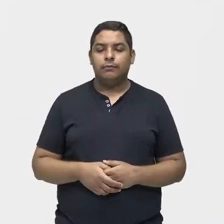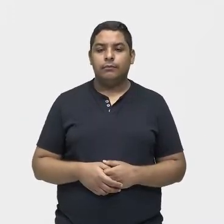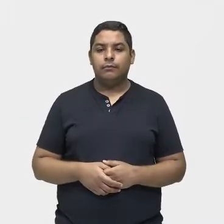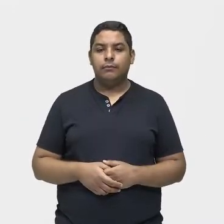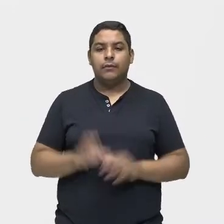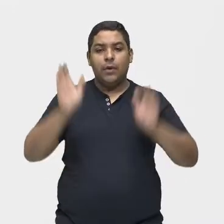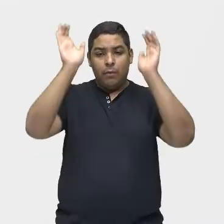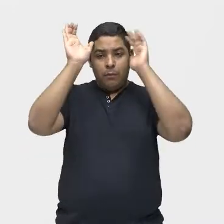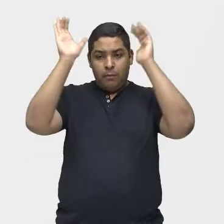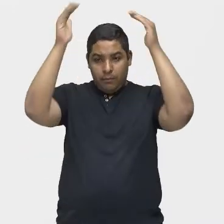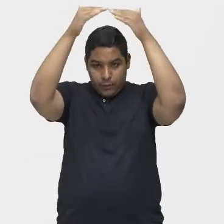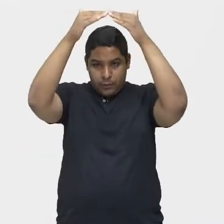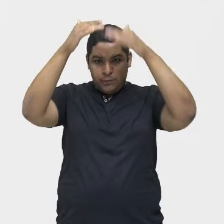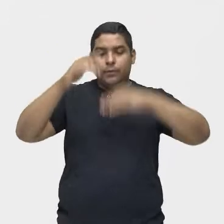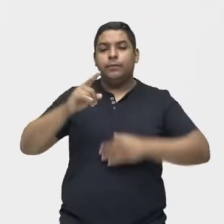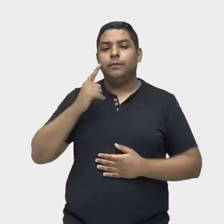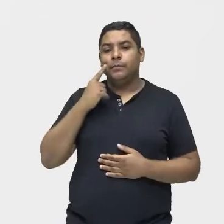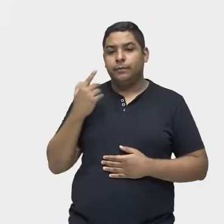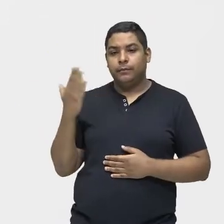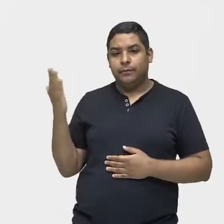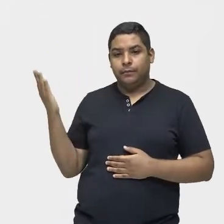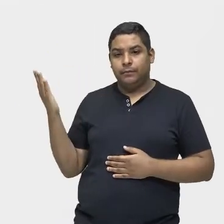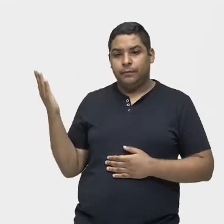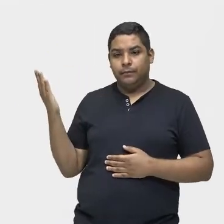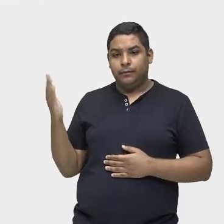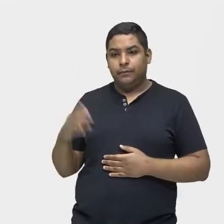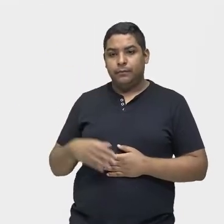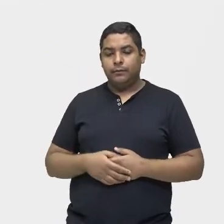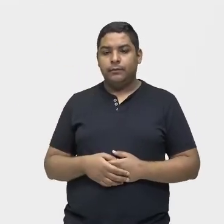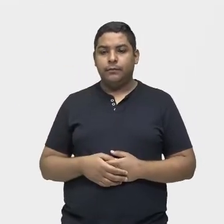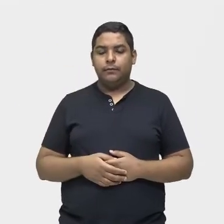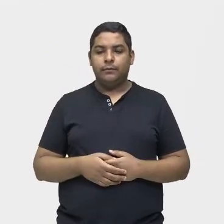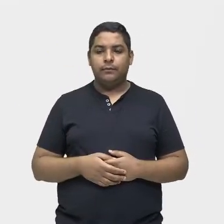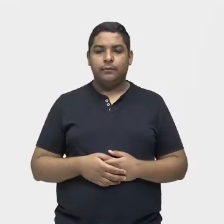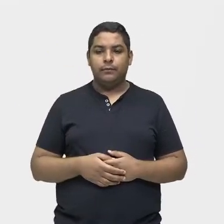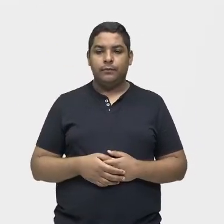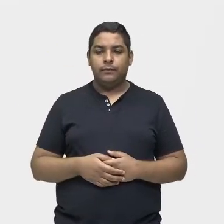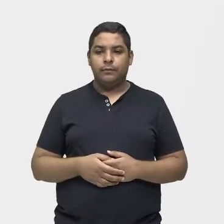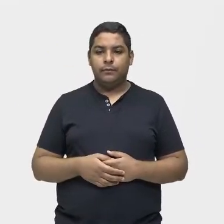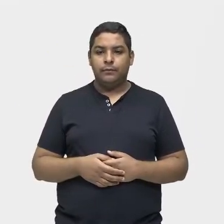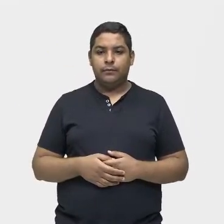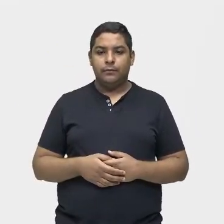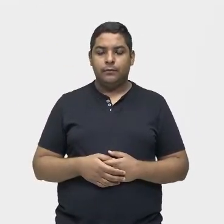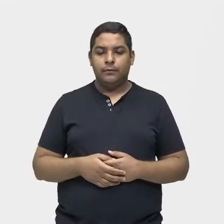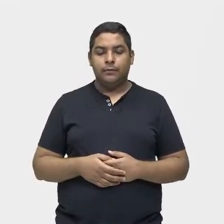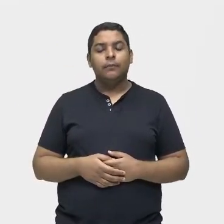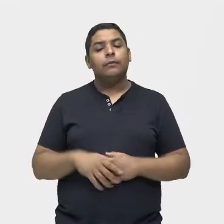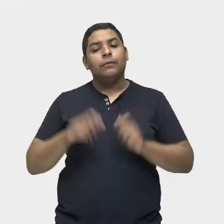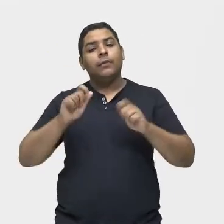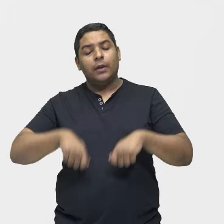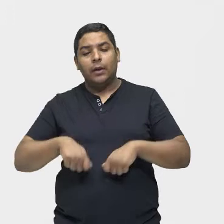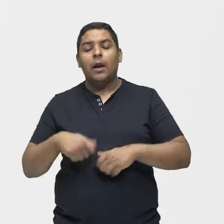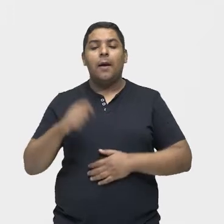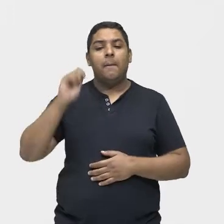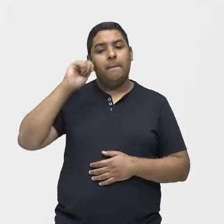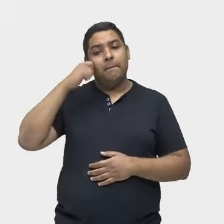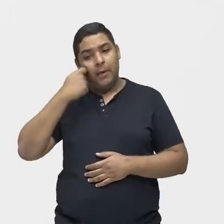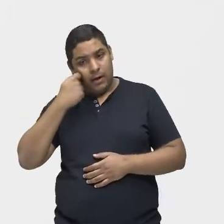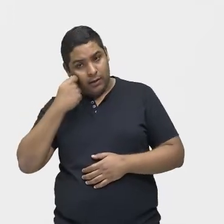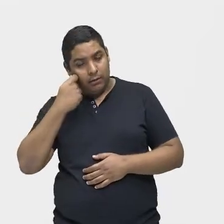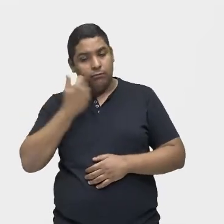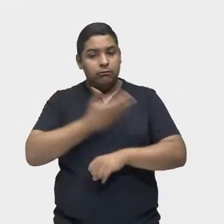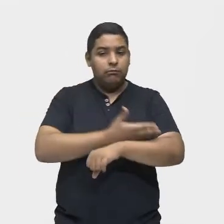casa H3. E o bispo, como eu falei para vocês, um ocupa casas pretas e outro ocupa a casa branca. No caso